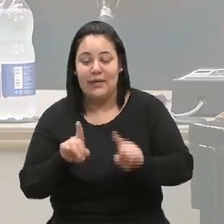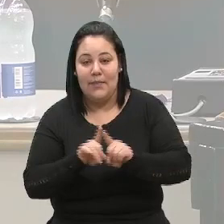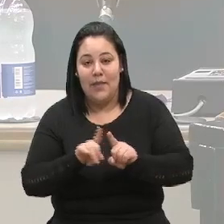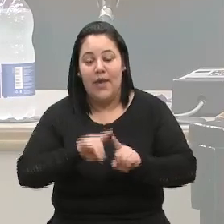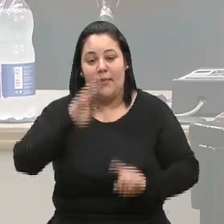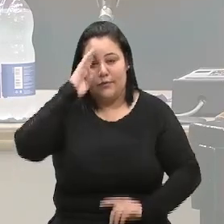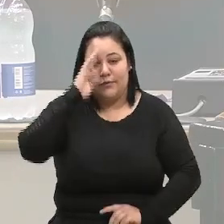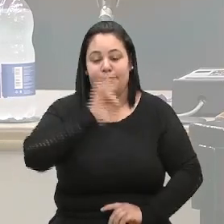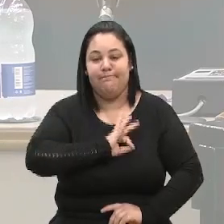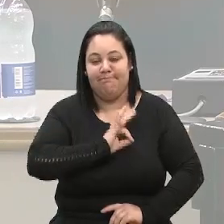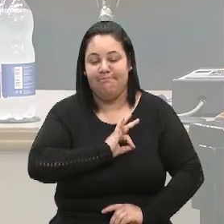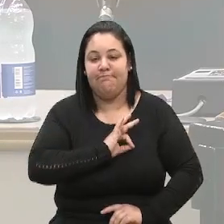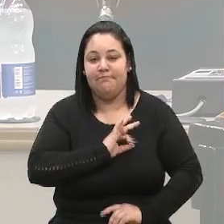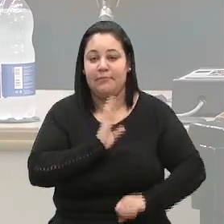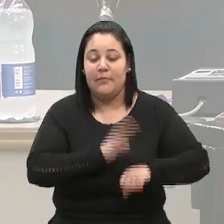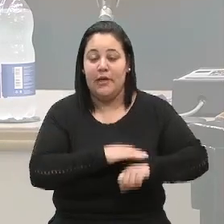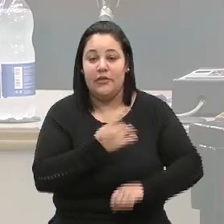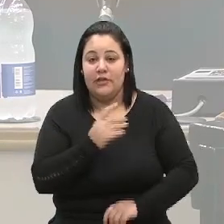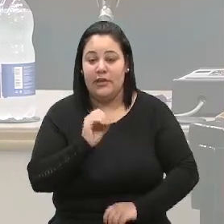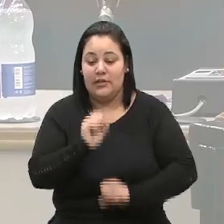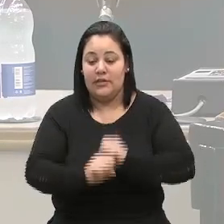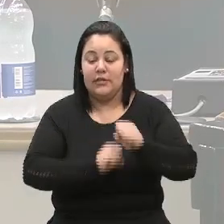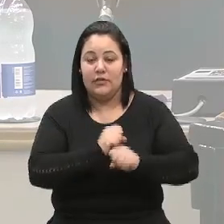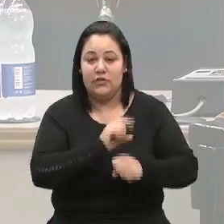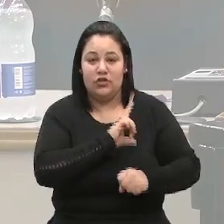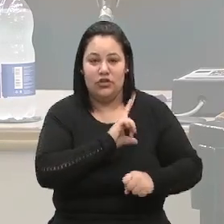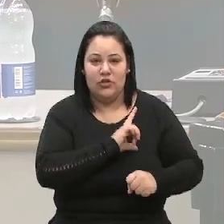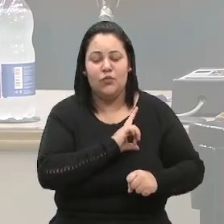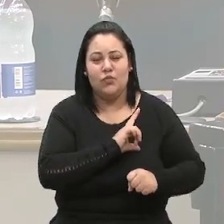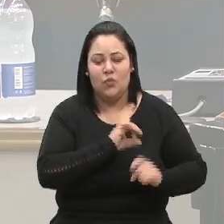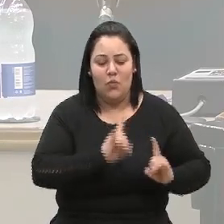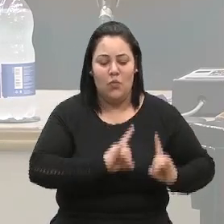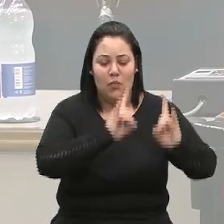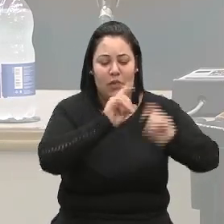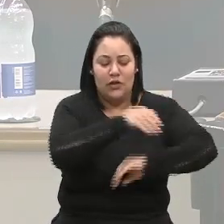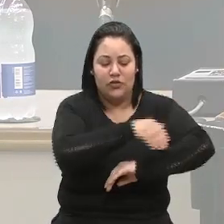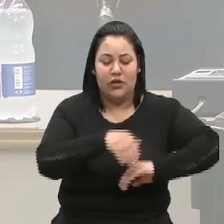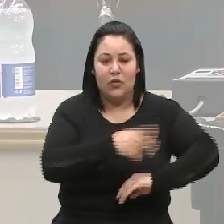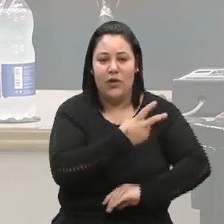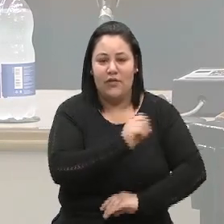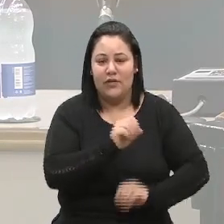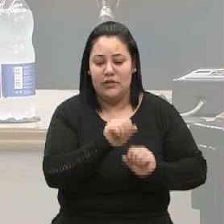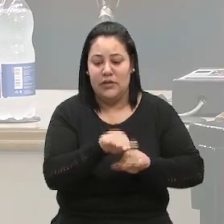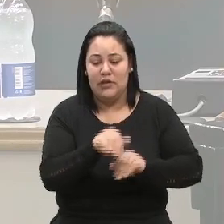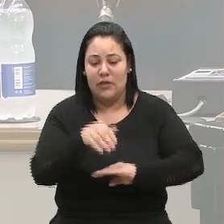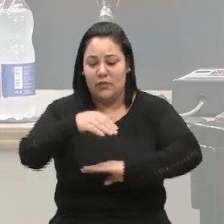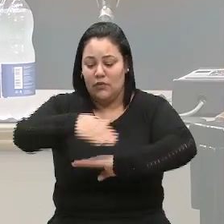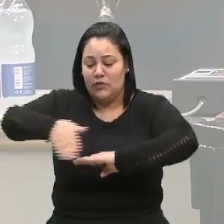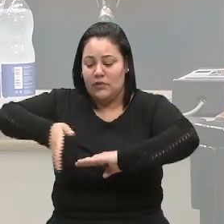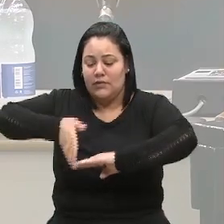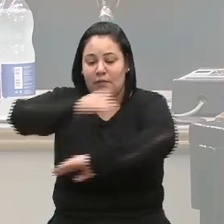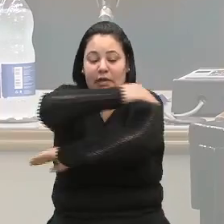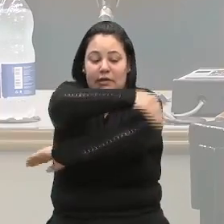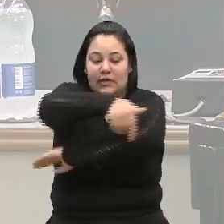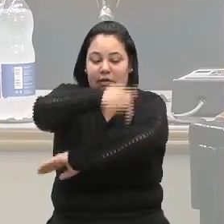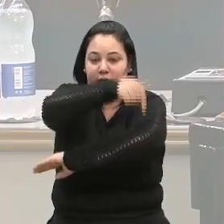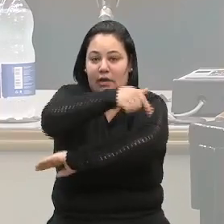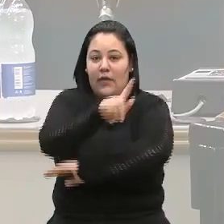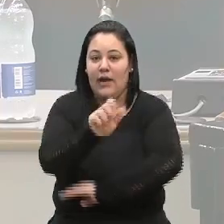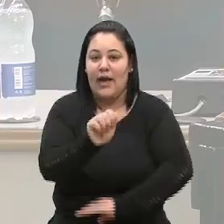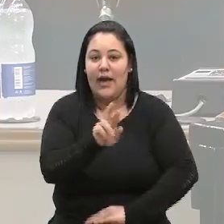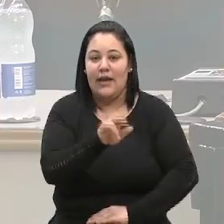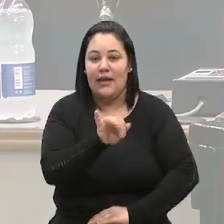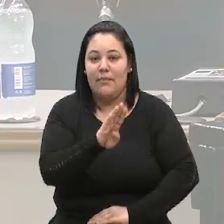Por mais de 10 anos, funcionou em um prédio provisório na rua 20 de setembro, esquina com a rua Garibaldi, antigo prédio do SAMAI, e no ano